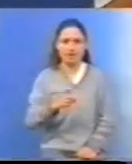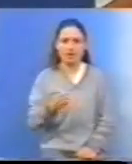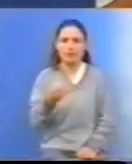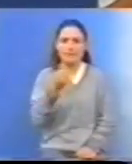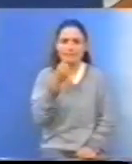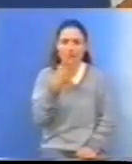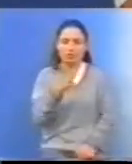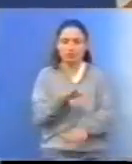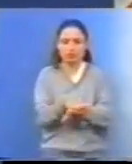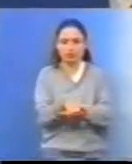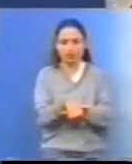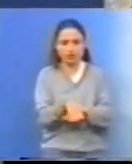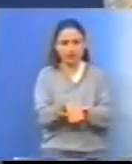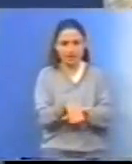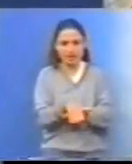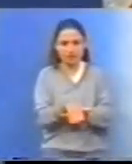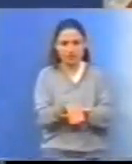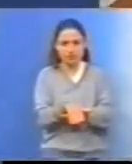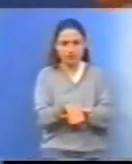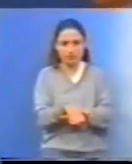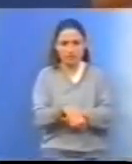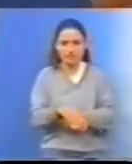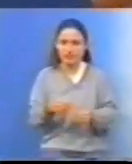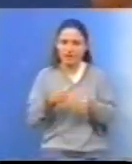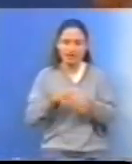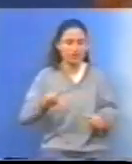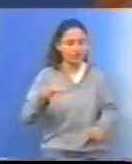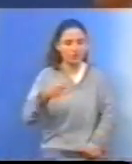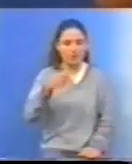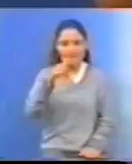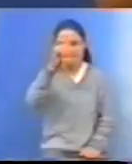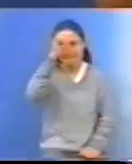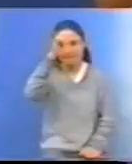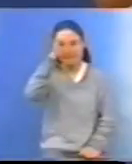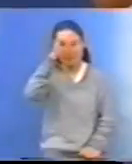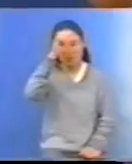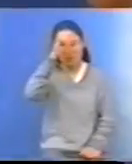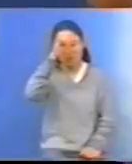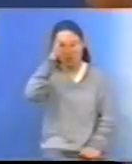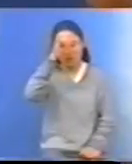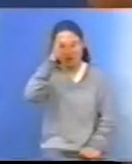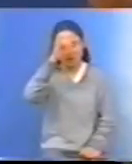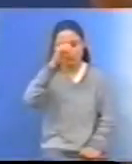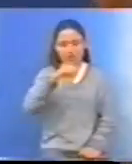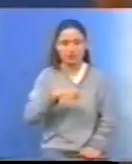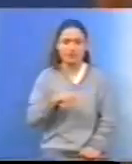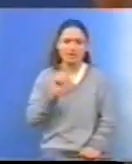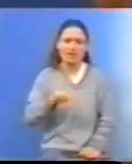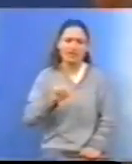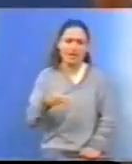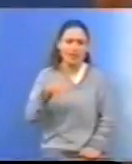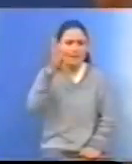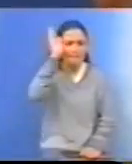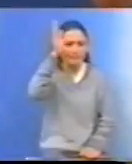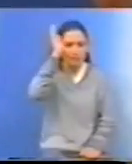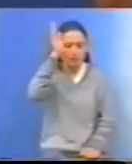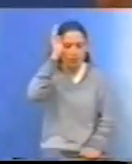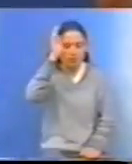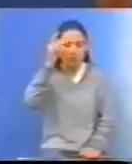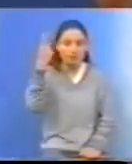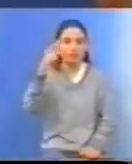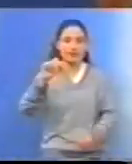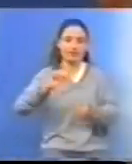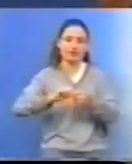mel. Que burrice. Desculpa falar assim, mas estou sendo muito sincero. Que burrice, mas tem rapazes